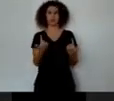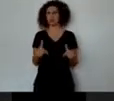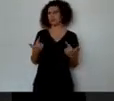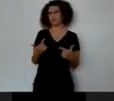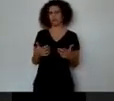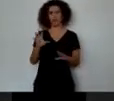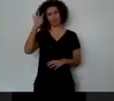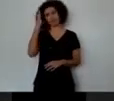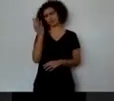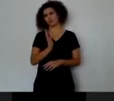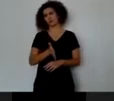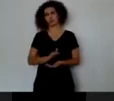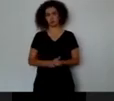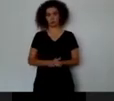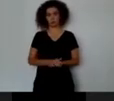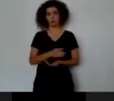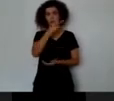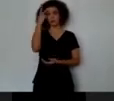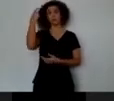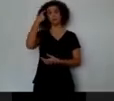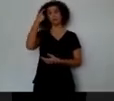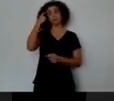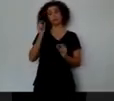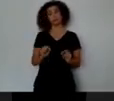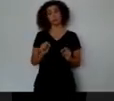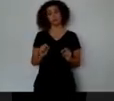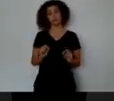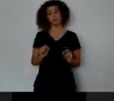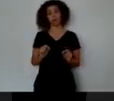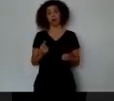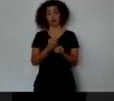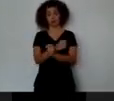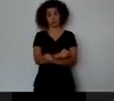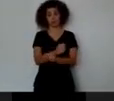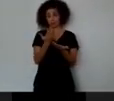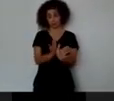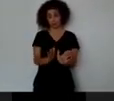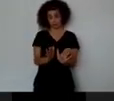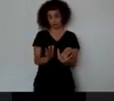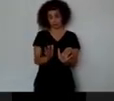assim, tem muita gente que acha que, como não tem mais escravidão, assim, né, não tem,